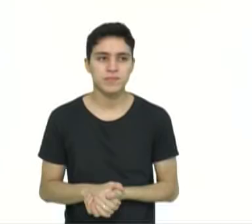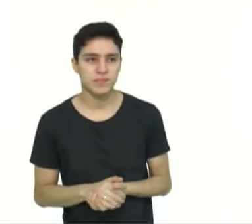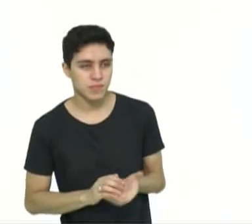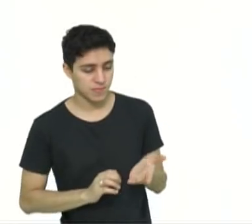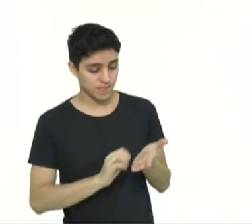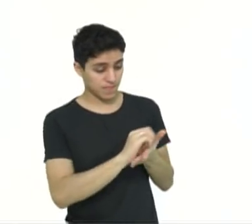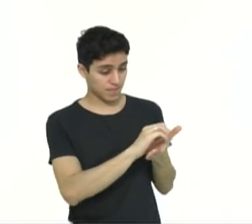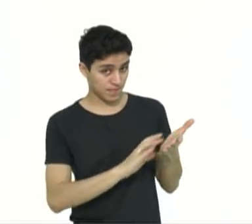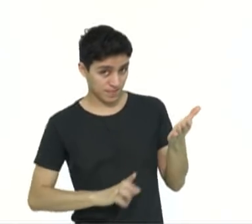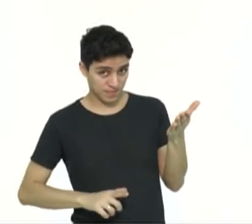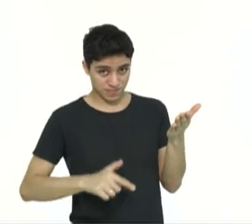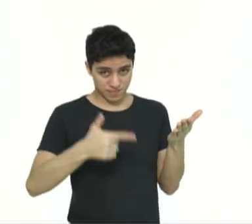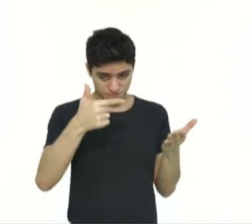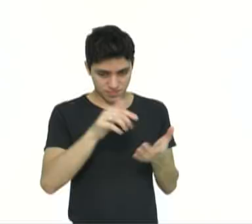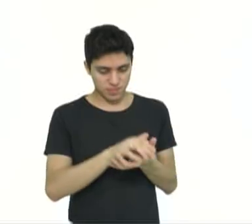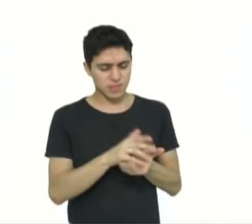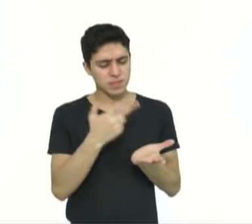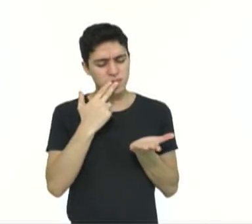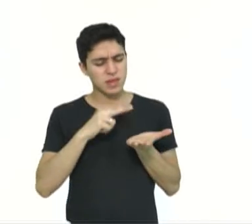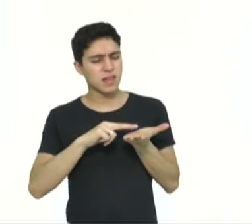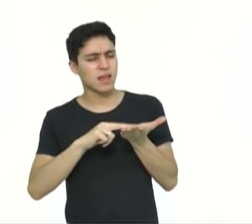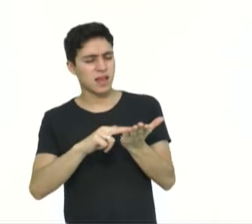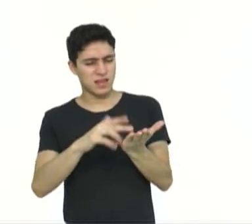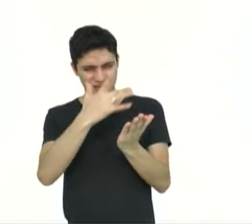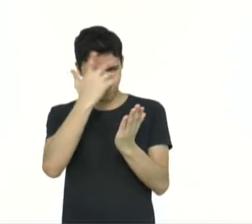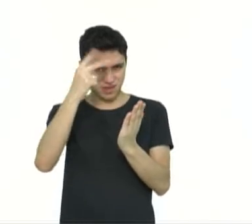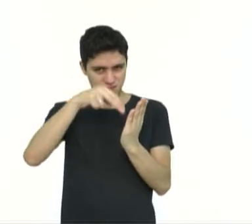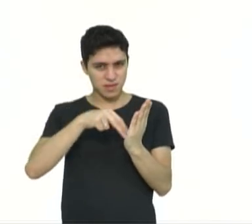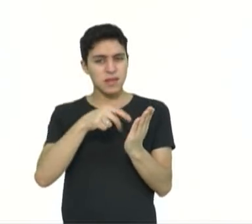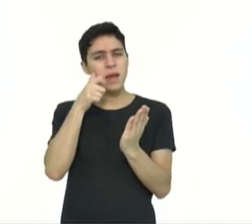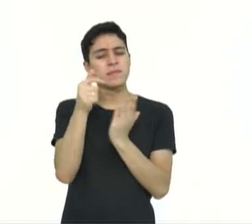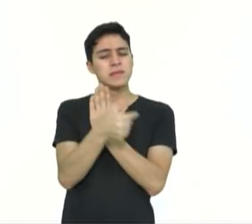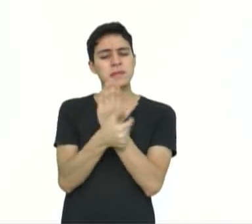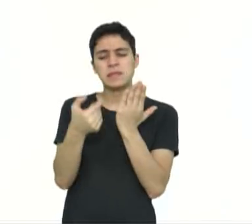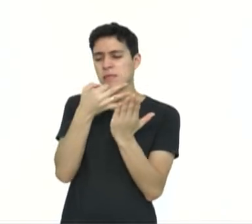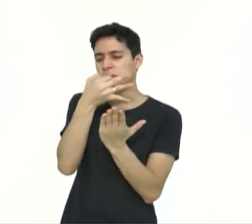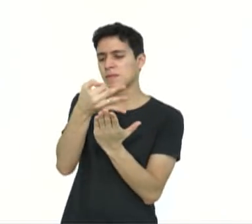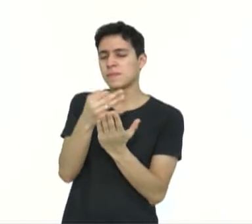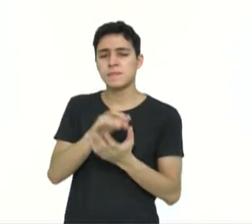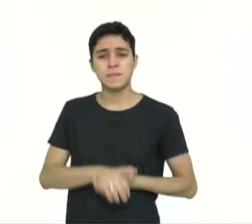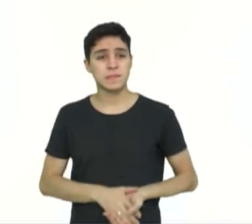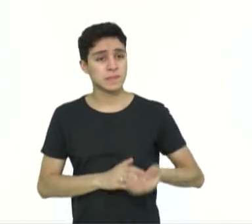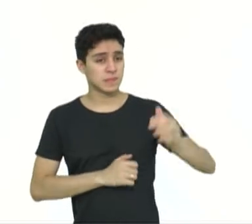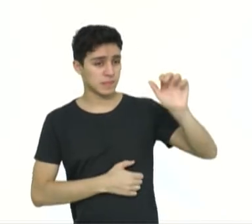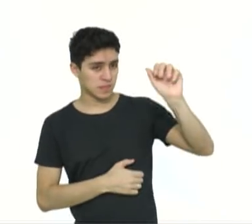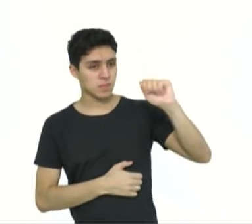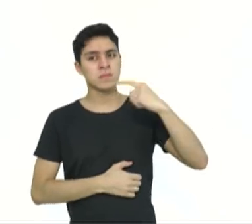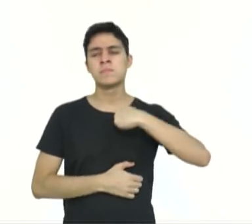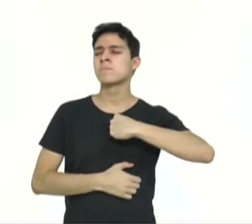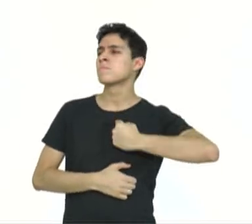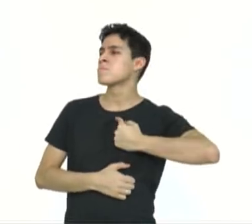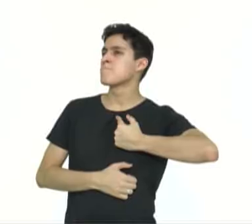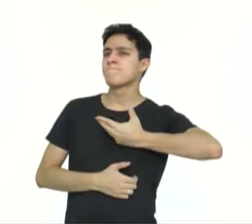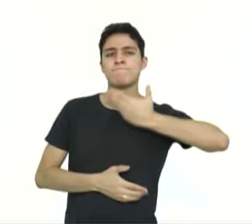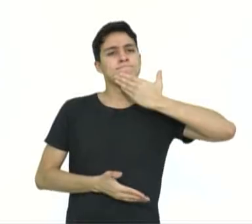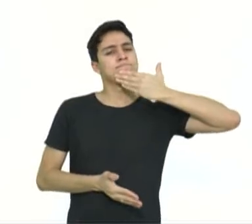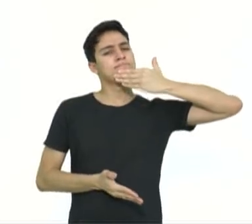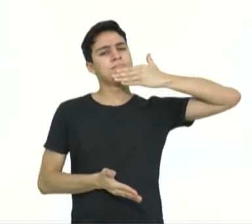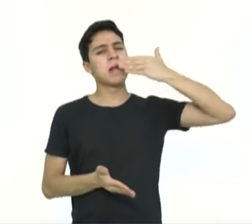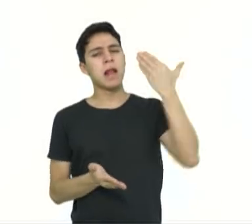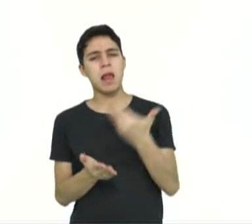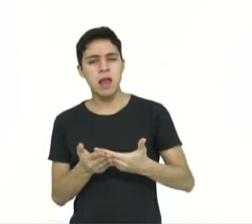Atividade número 2. Na carta do leitor, a autora emite uma opinião. A letra A, fico indignada com a quantidade